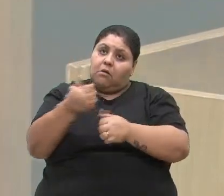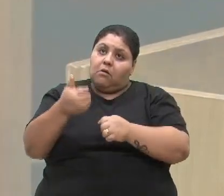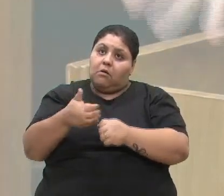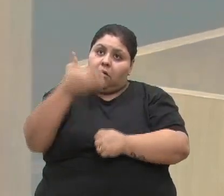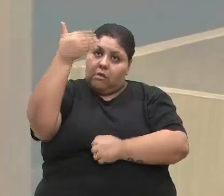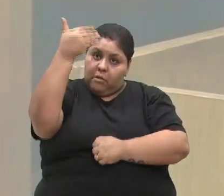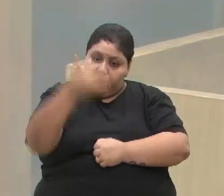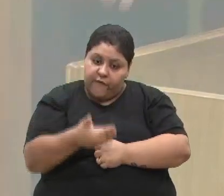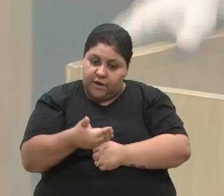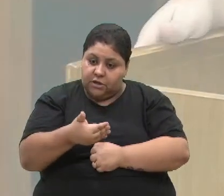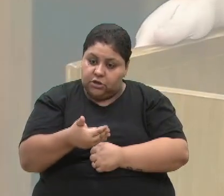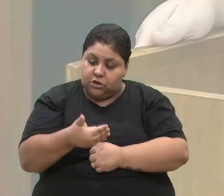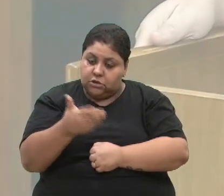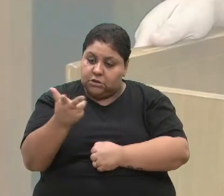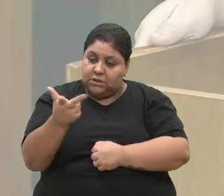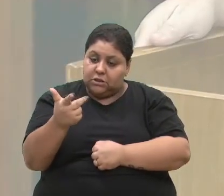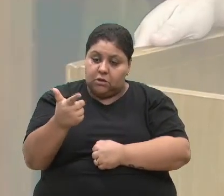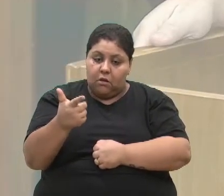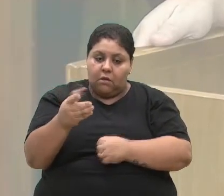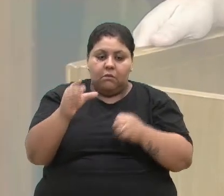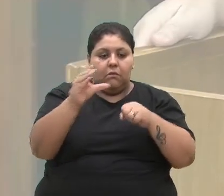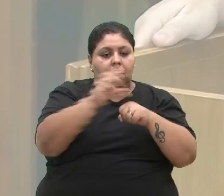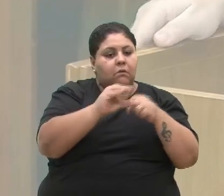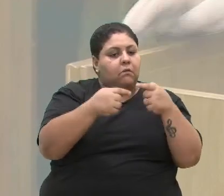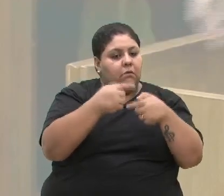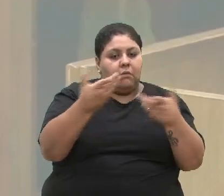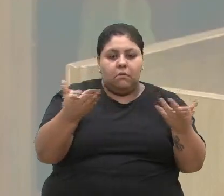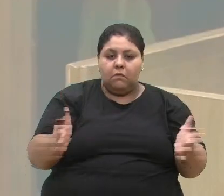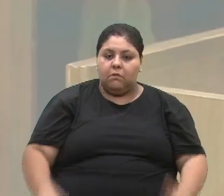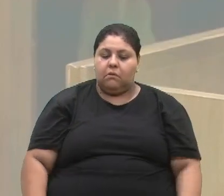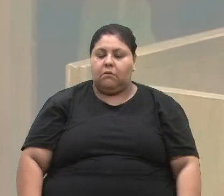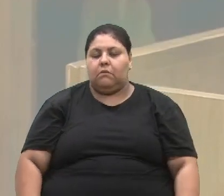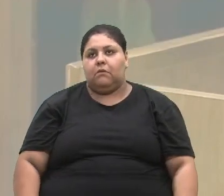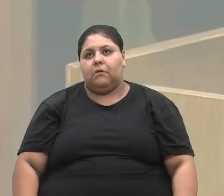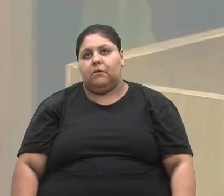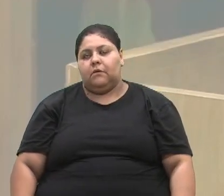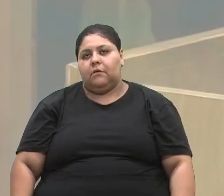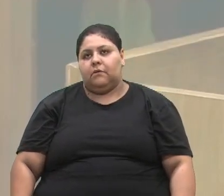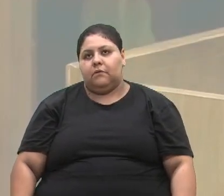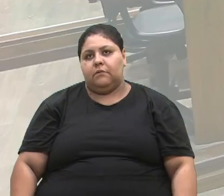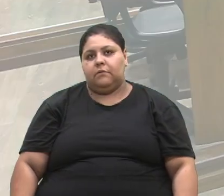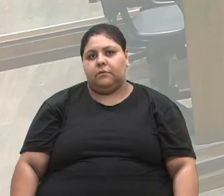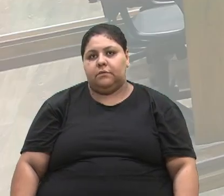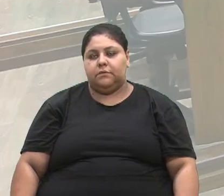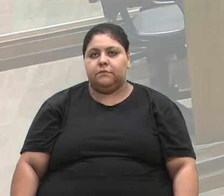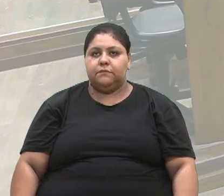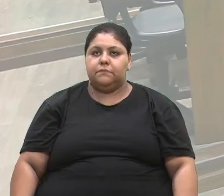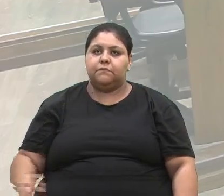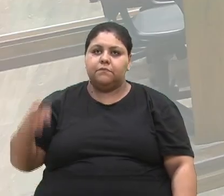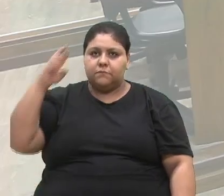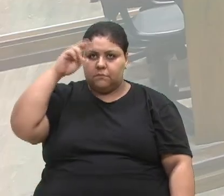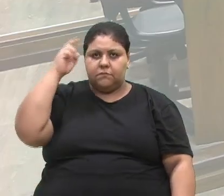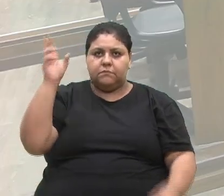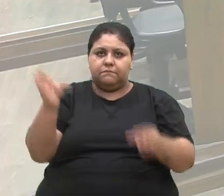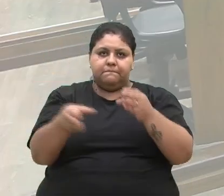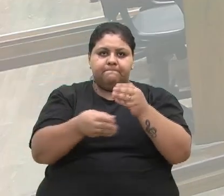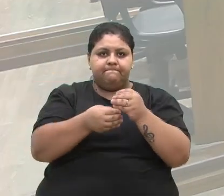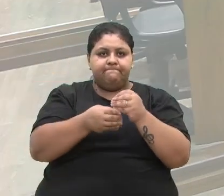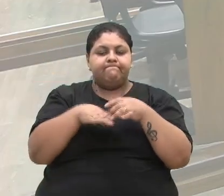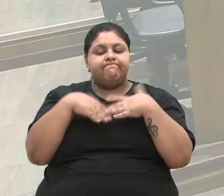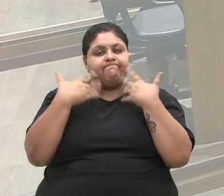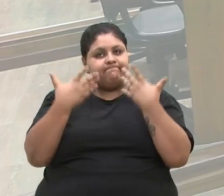escolas. Incondicional. Então é difícil, vereador Rafael, sua parte. Bom,